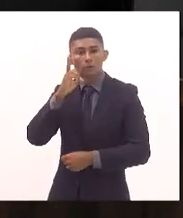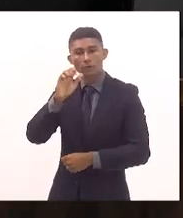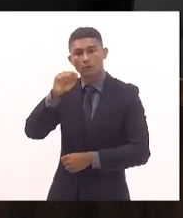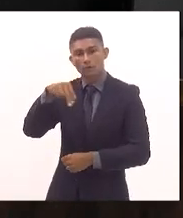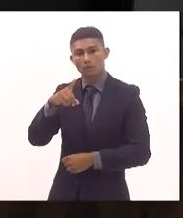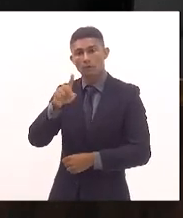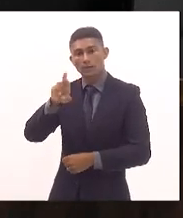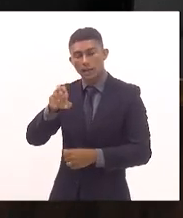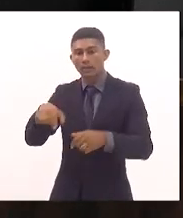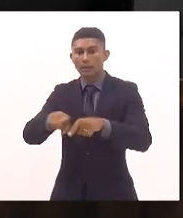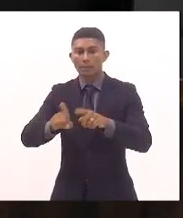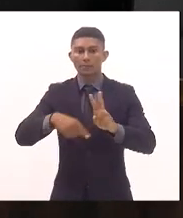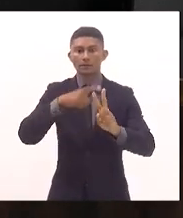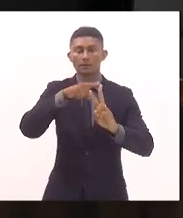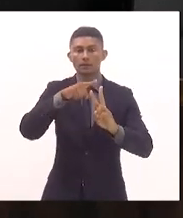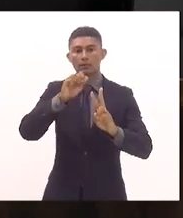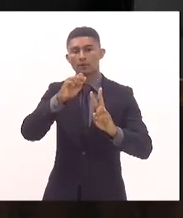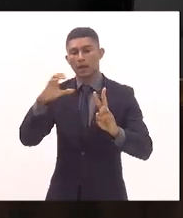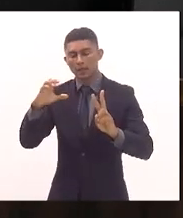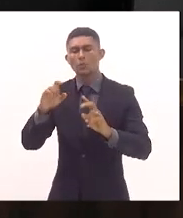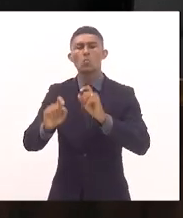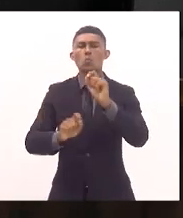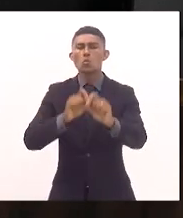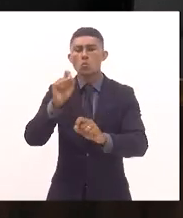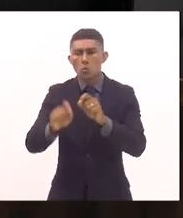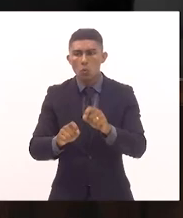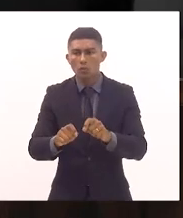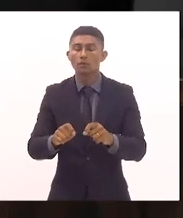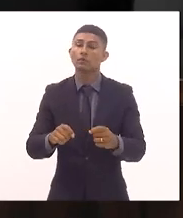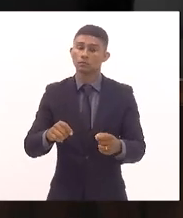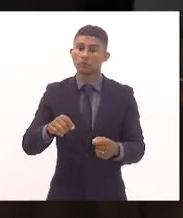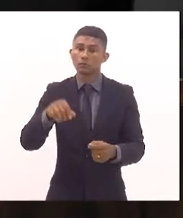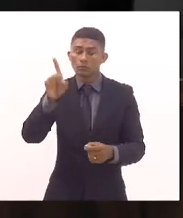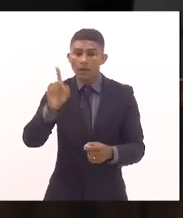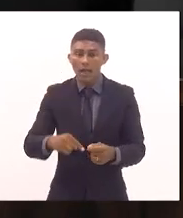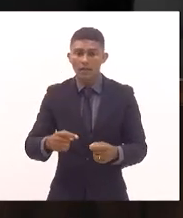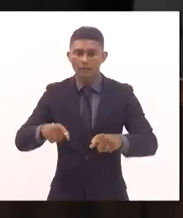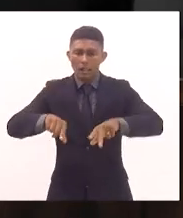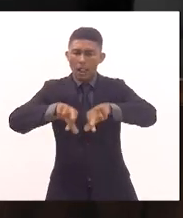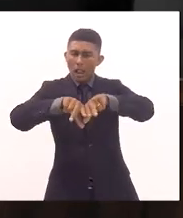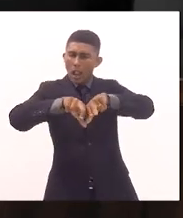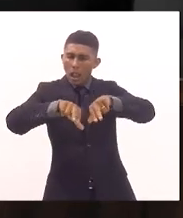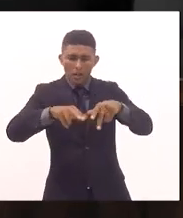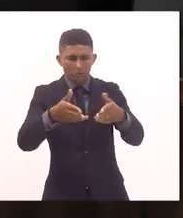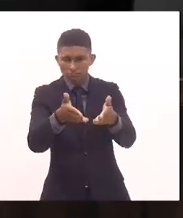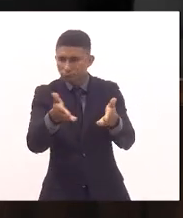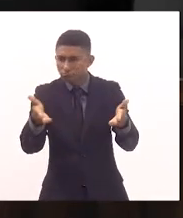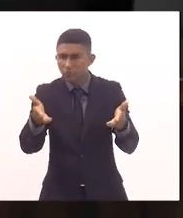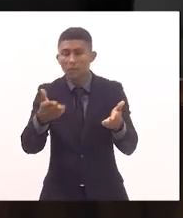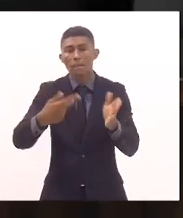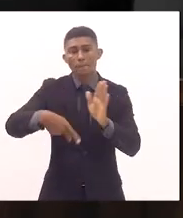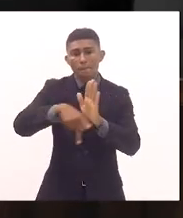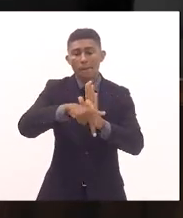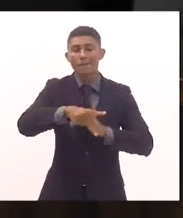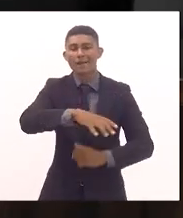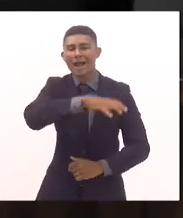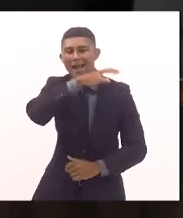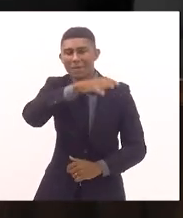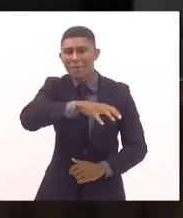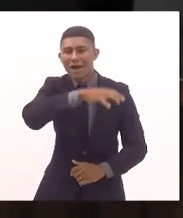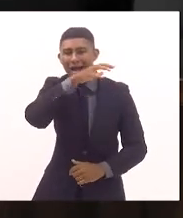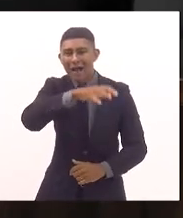André Siciliano, que dispõe sobre a manipulação e beneficiamento de produtos de origem animal sob a